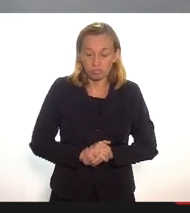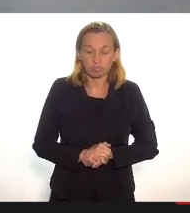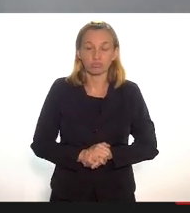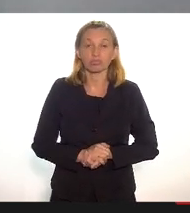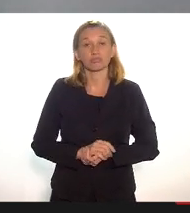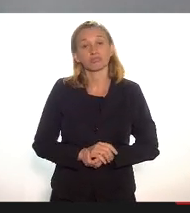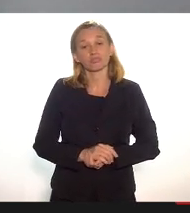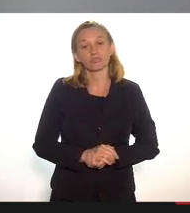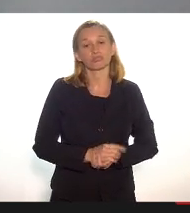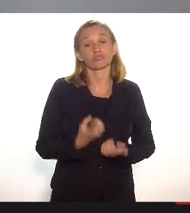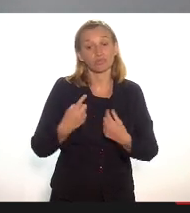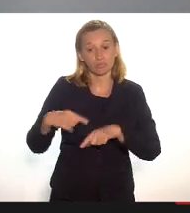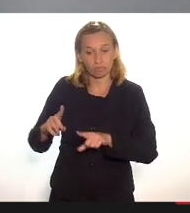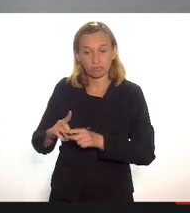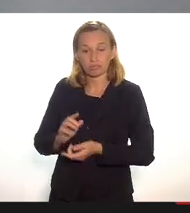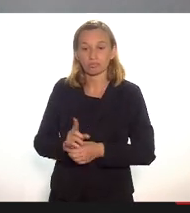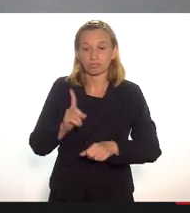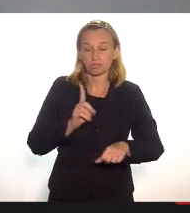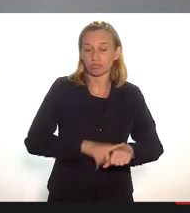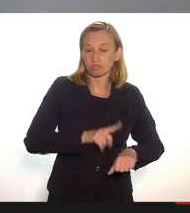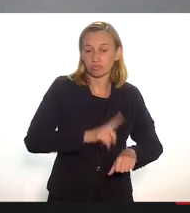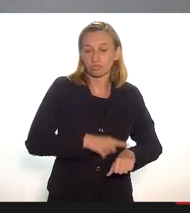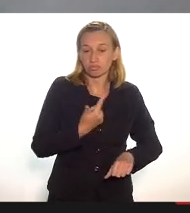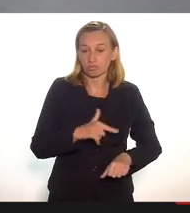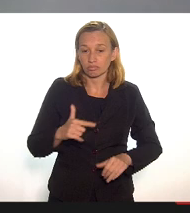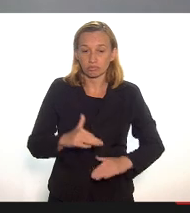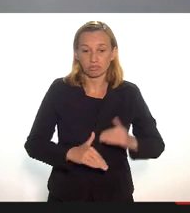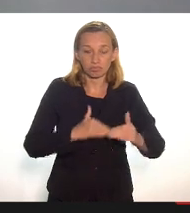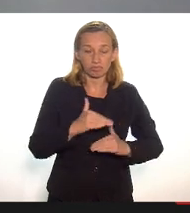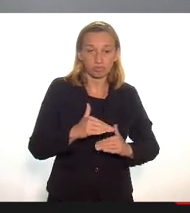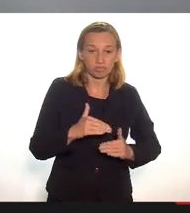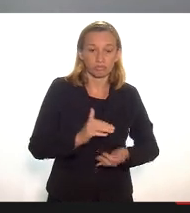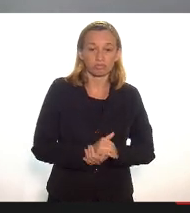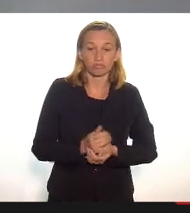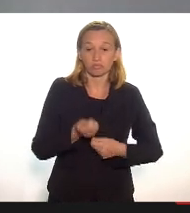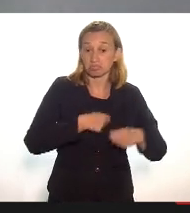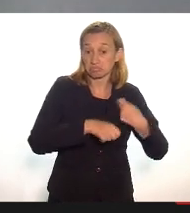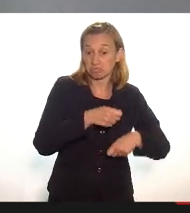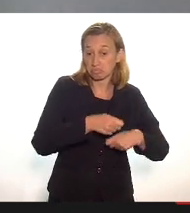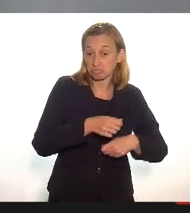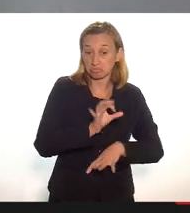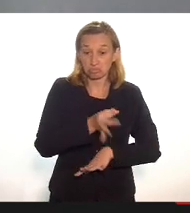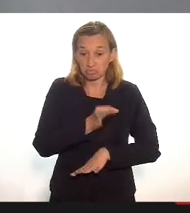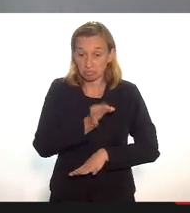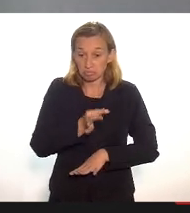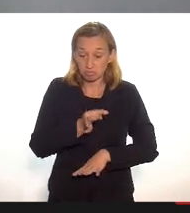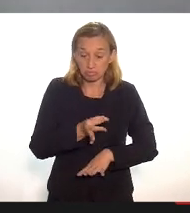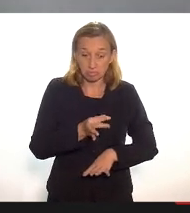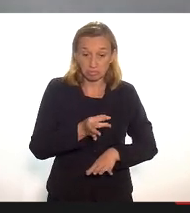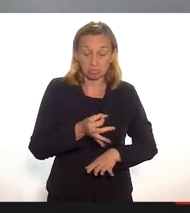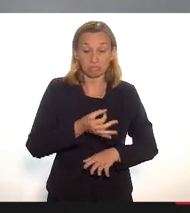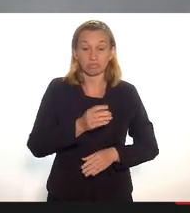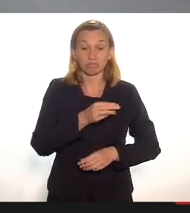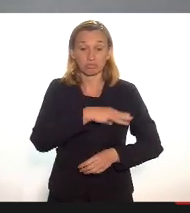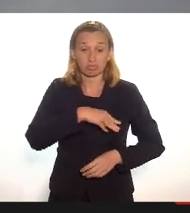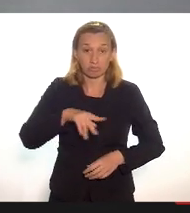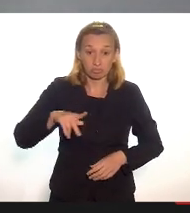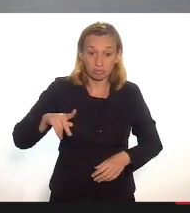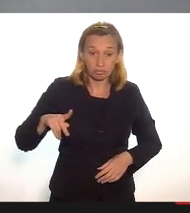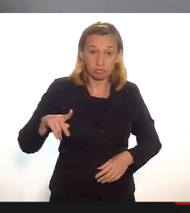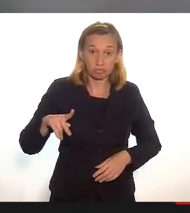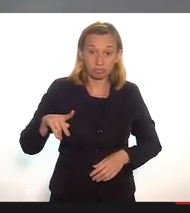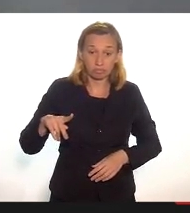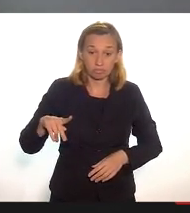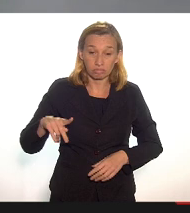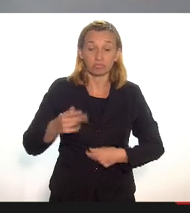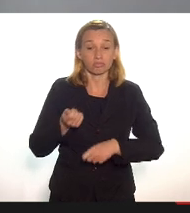pelo contrário. A gente, no momento, não tem nenhum processo administrativo tramitando no âmbito do Ministério